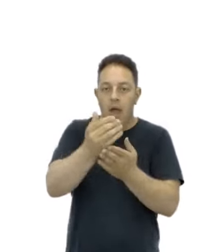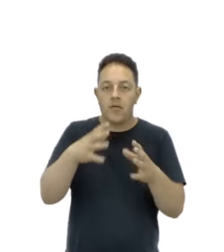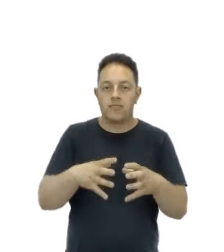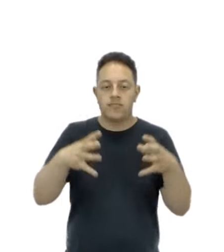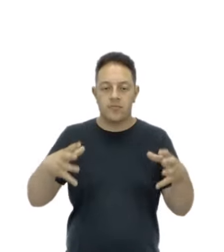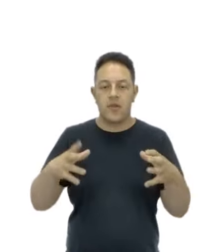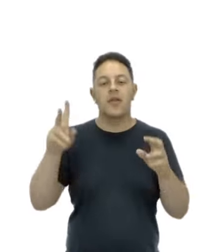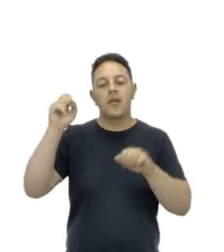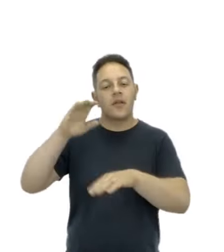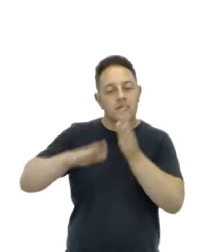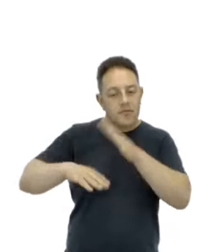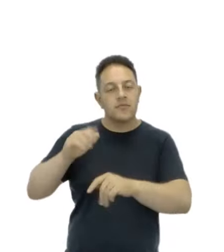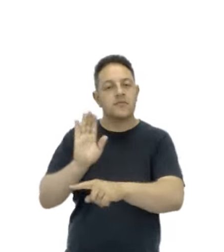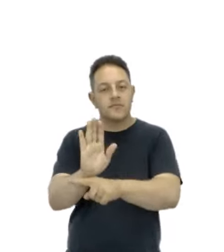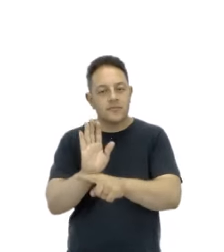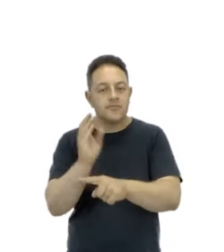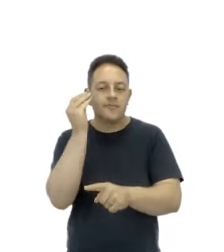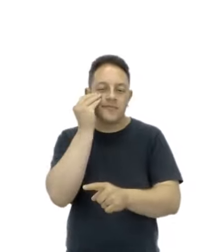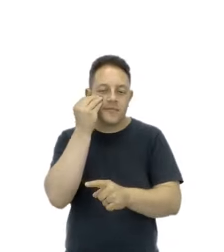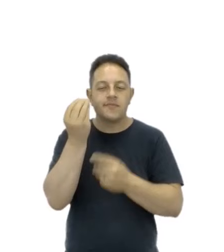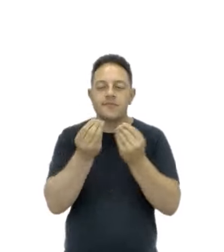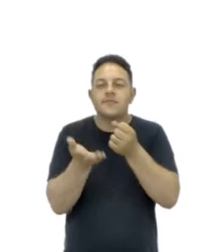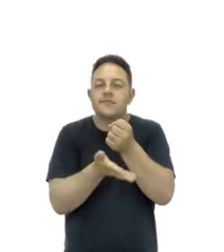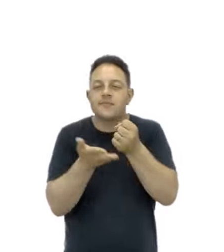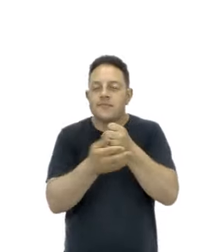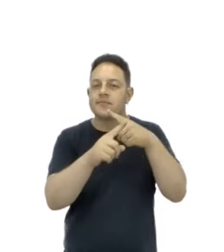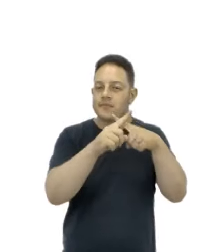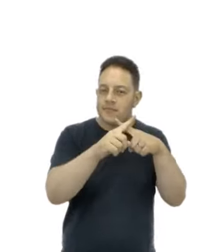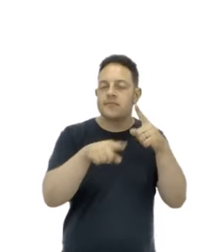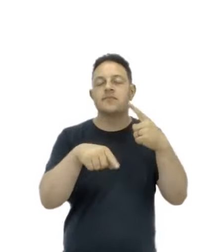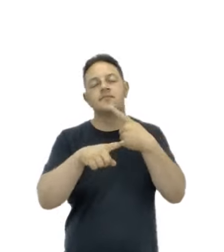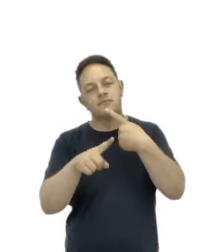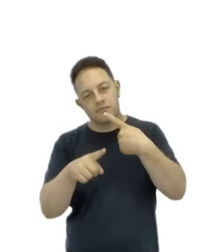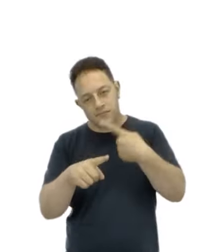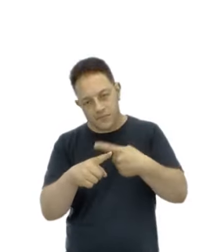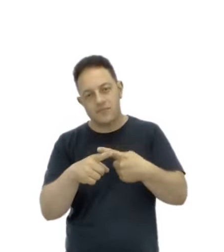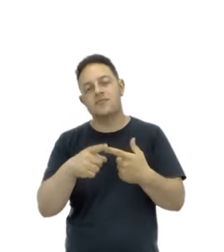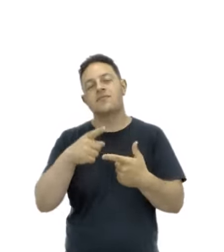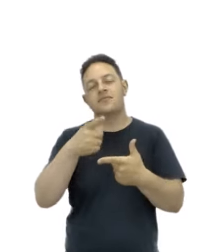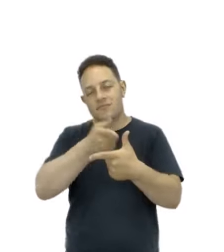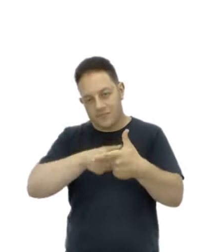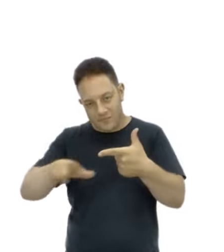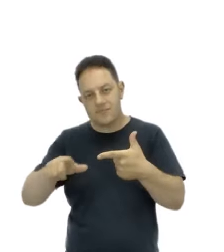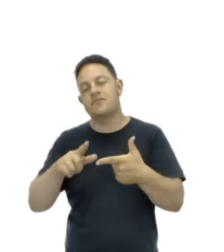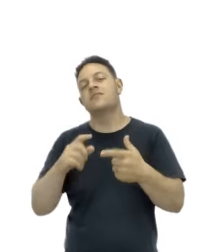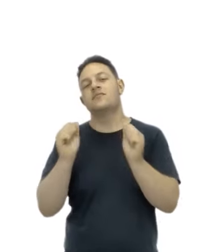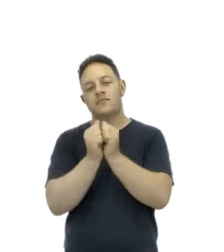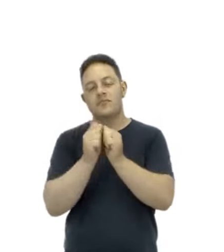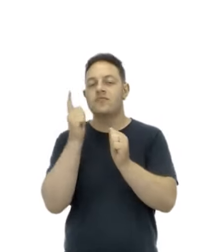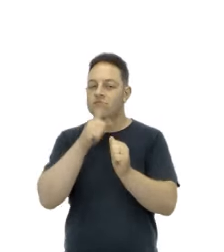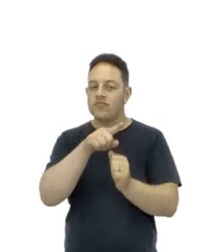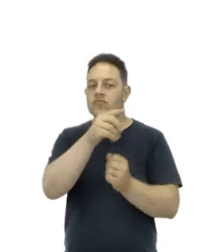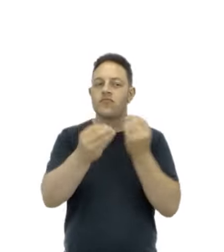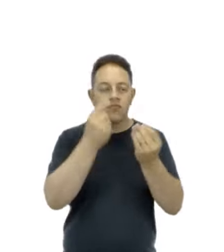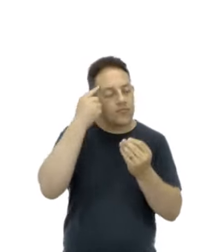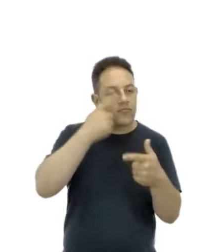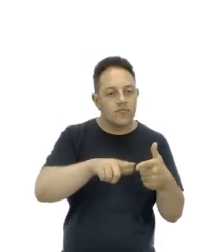habilidade, construir fatos básicos da multiplicação e divisão e utilizá-los em procedimentos para resolver